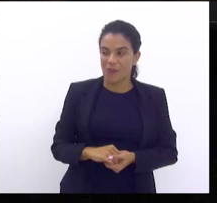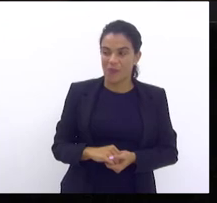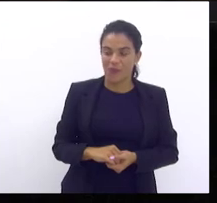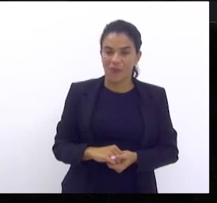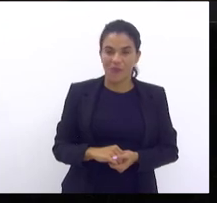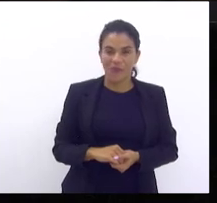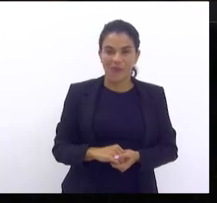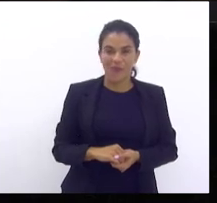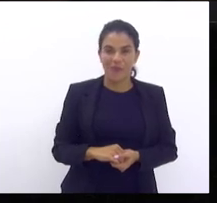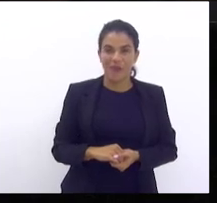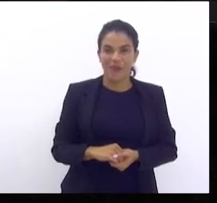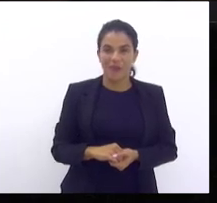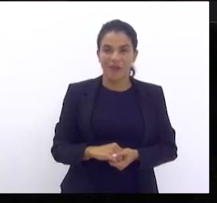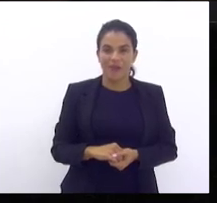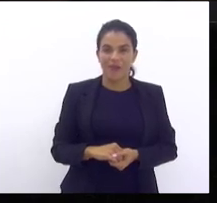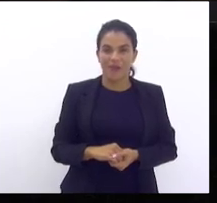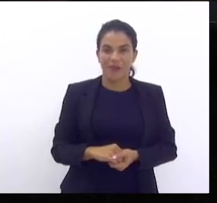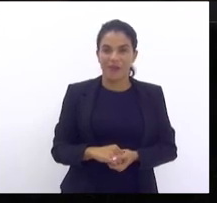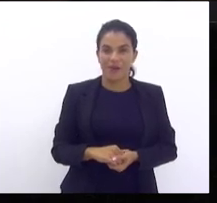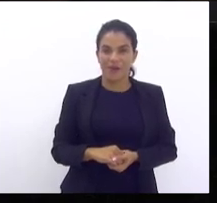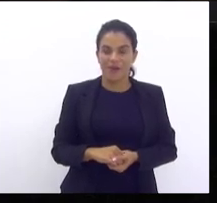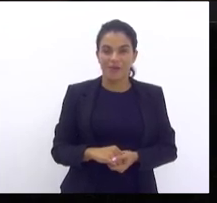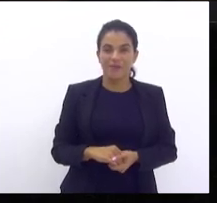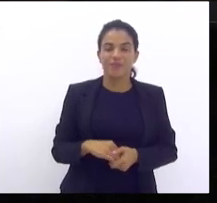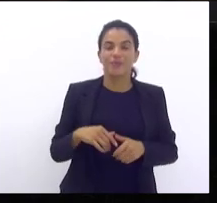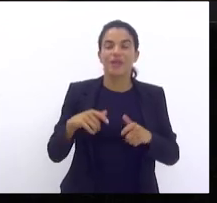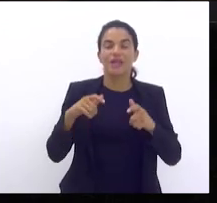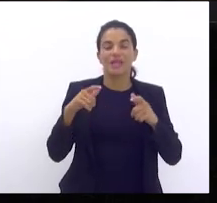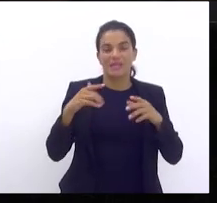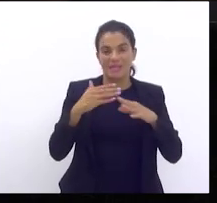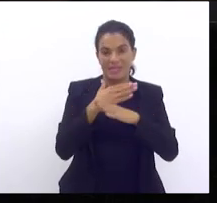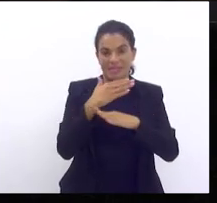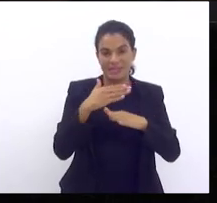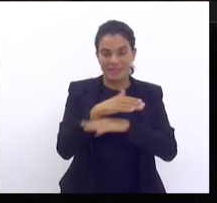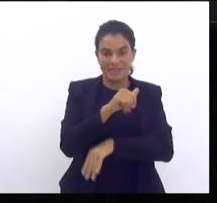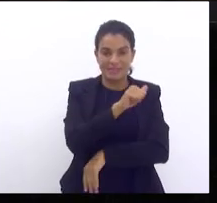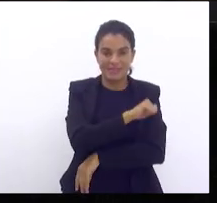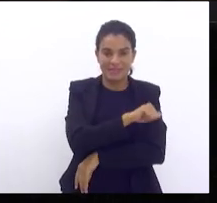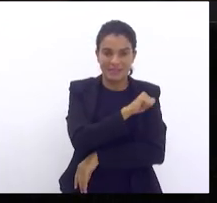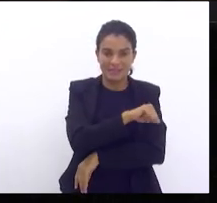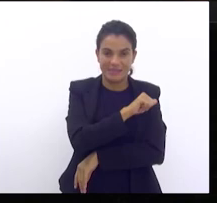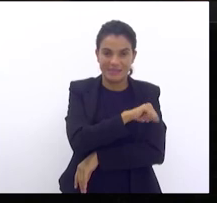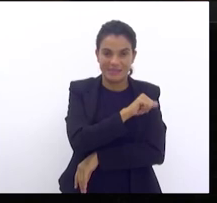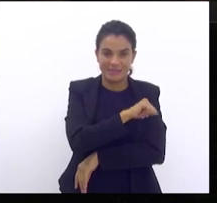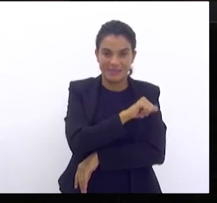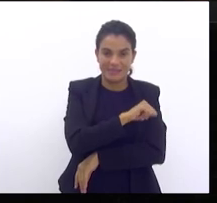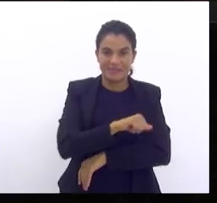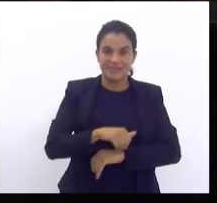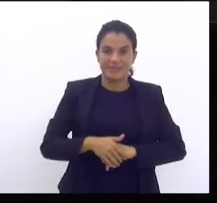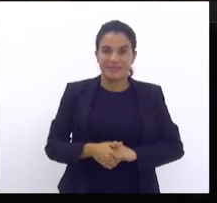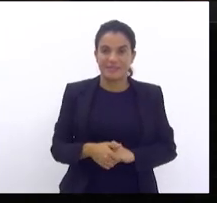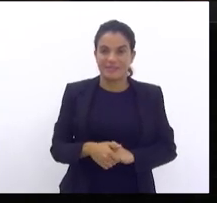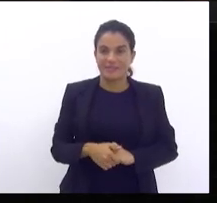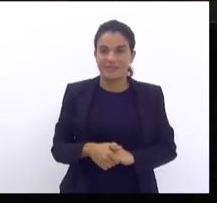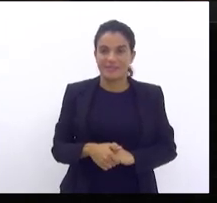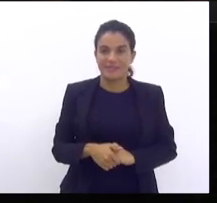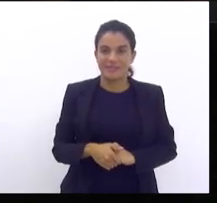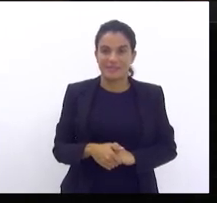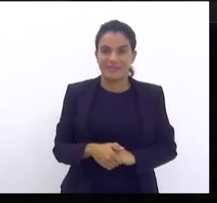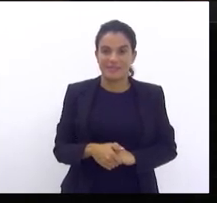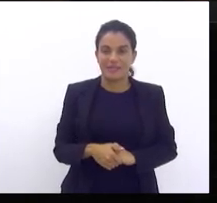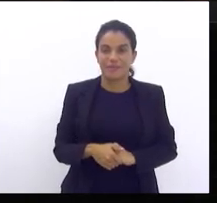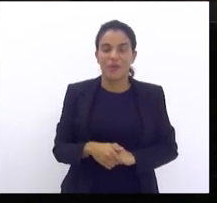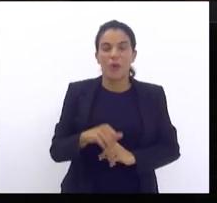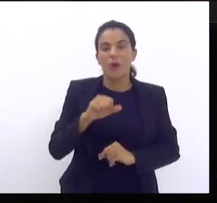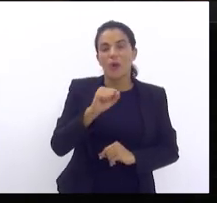a altura de chuva na cidade do Rio de Janeiro em 30 dias é em torno de